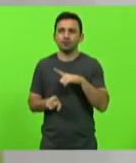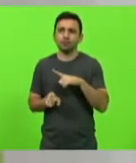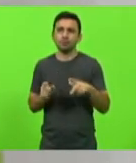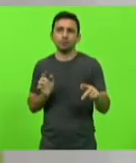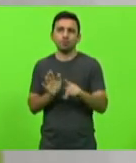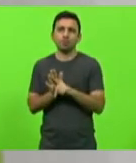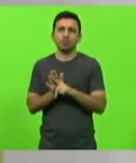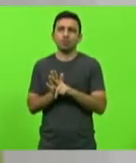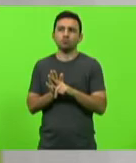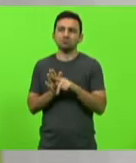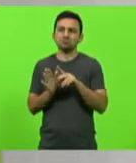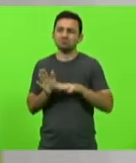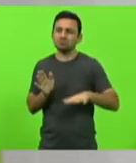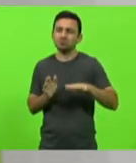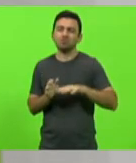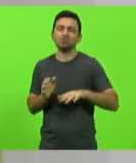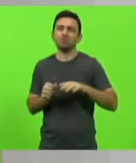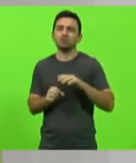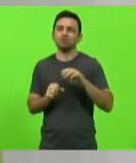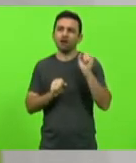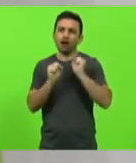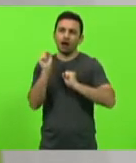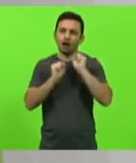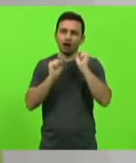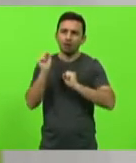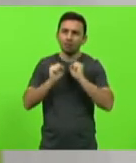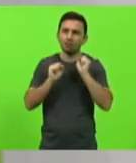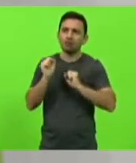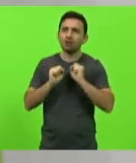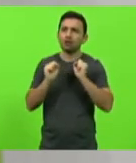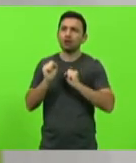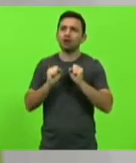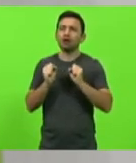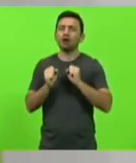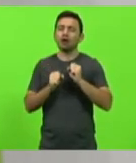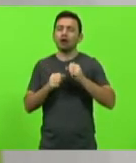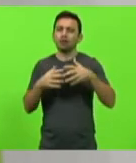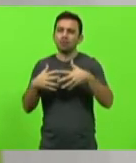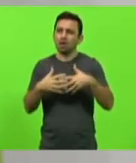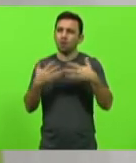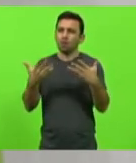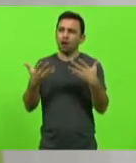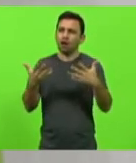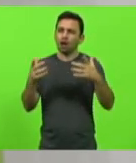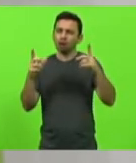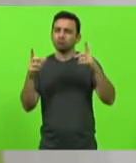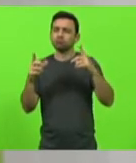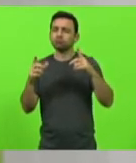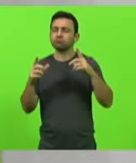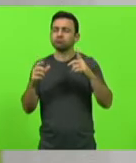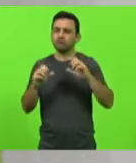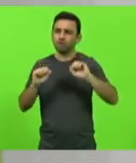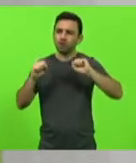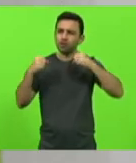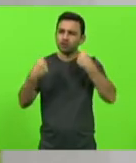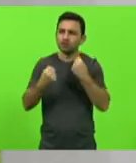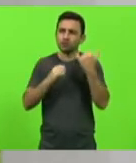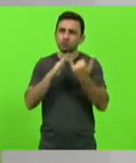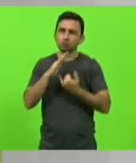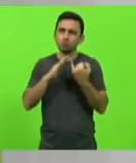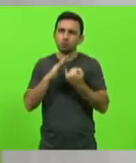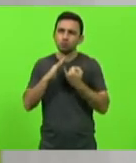para querer desativar a ferrovia, para fortalecer a indústria